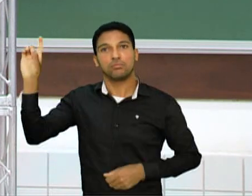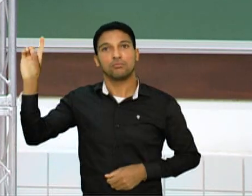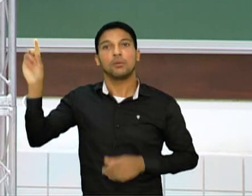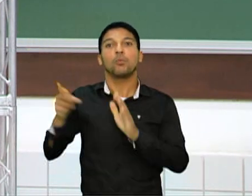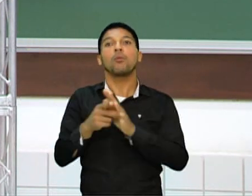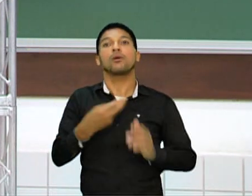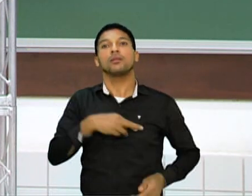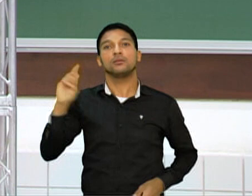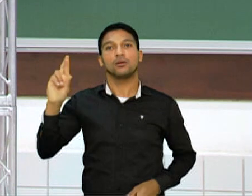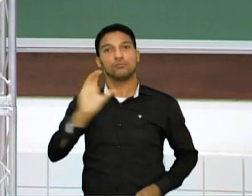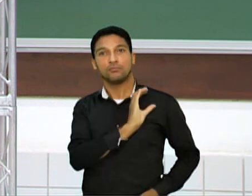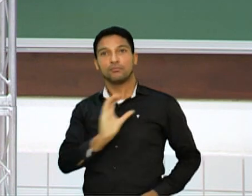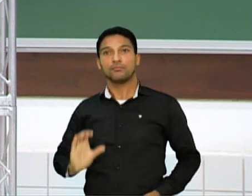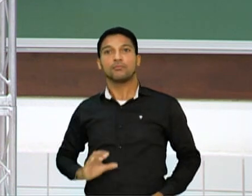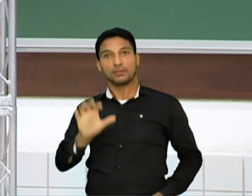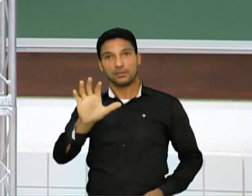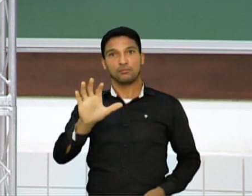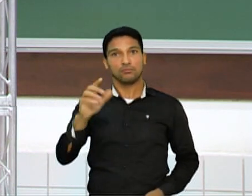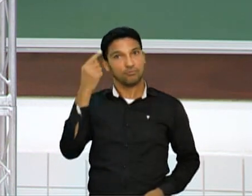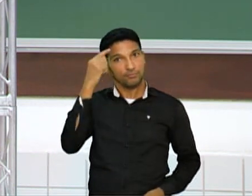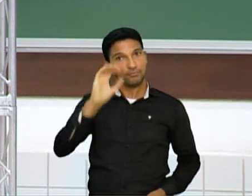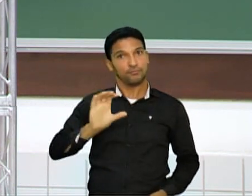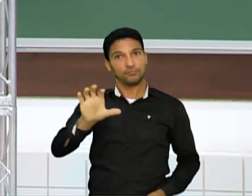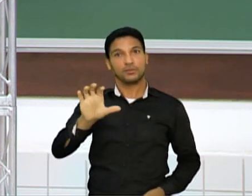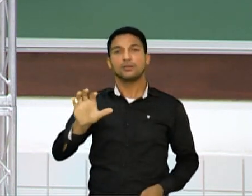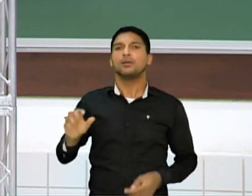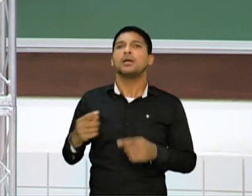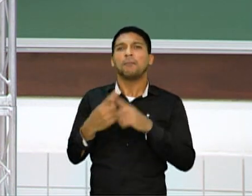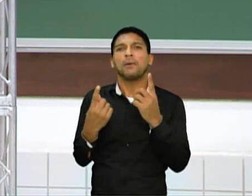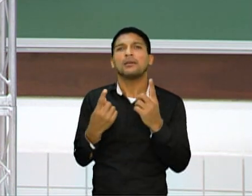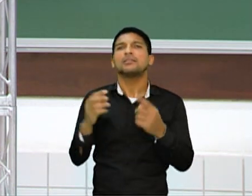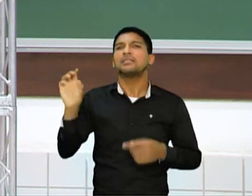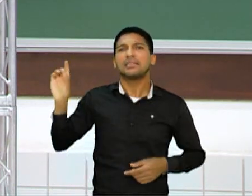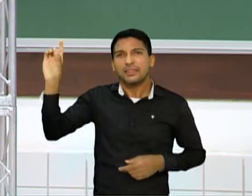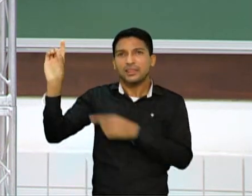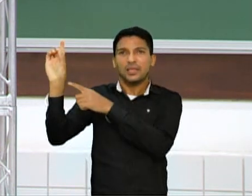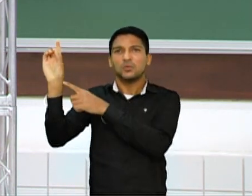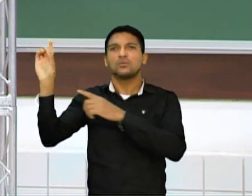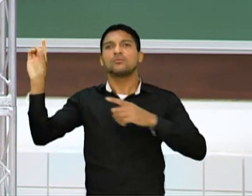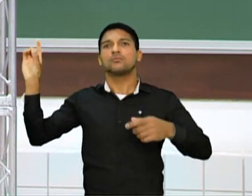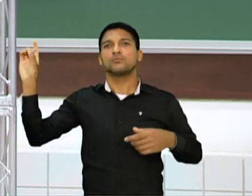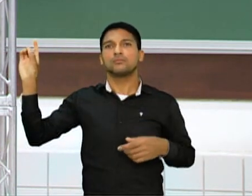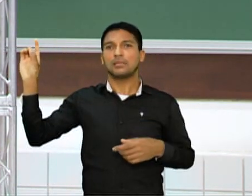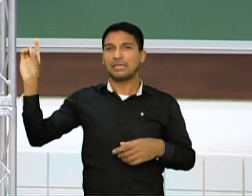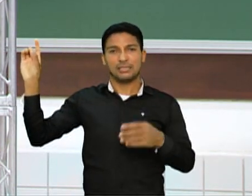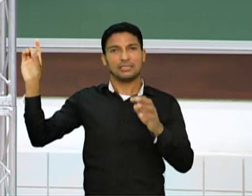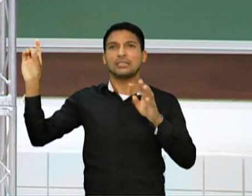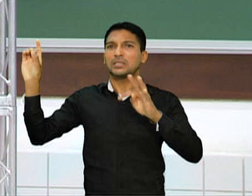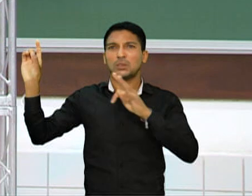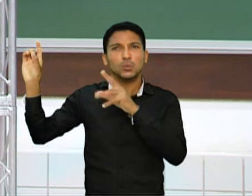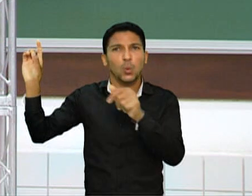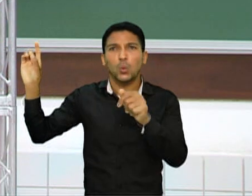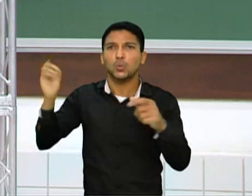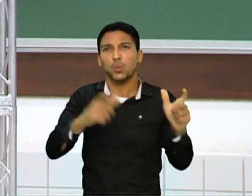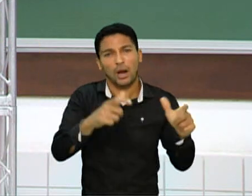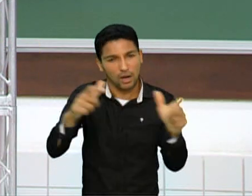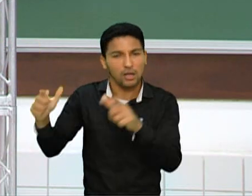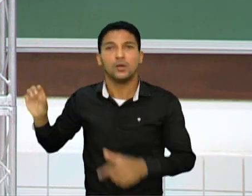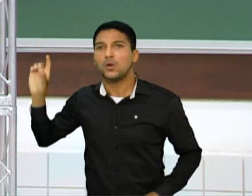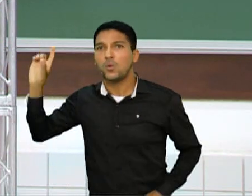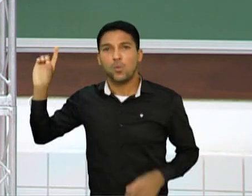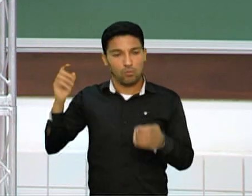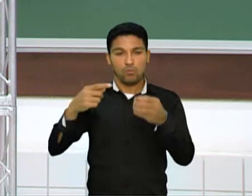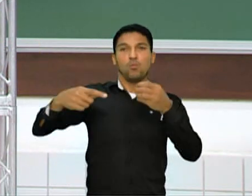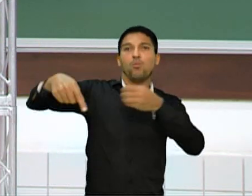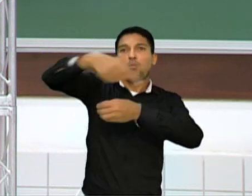nas mãos, sabendo de tudo, estando em todo lugar, ele conseguiria fazer qualquer coisa conosco, né? Essa ideia